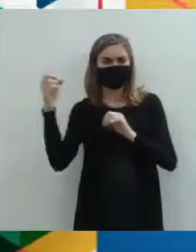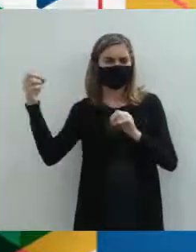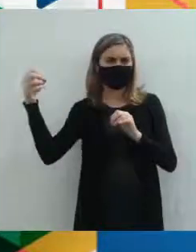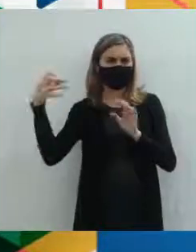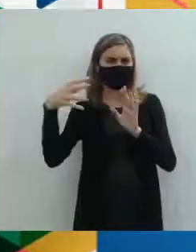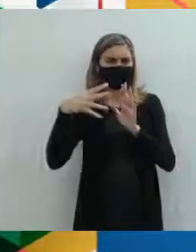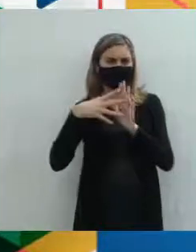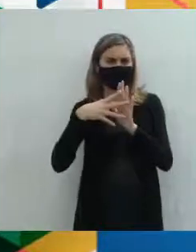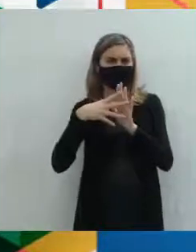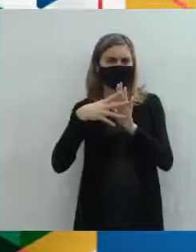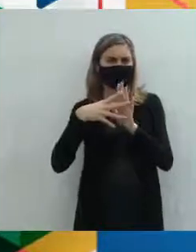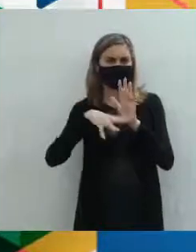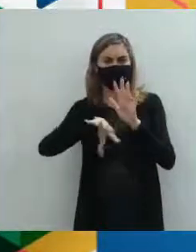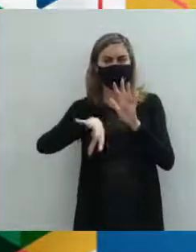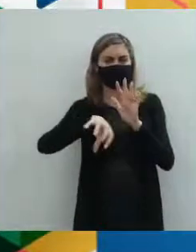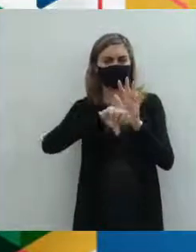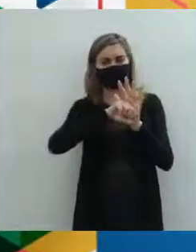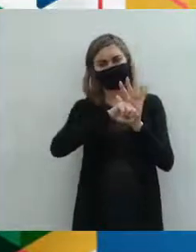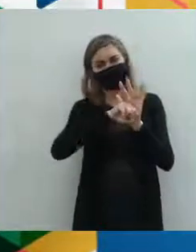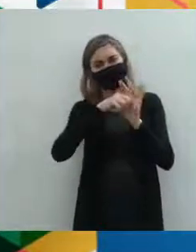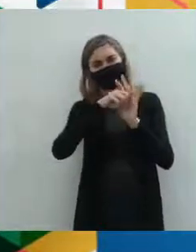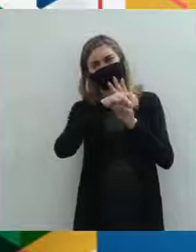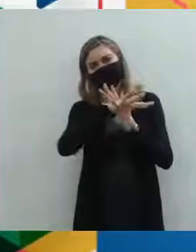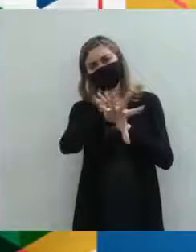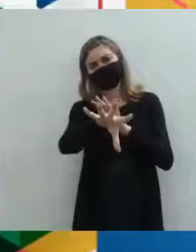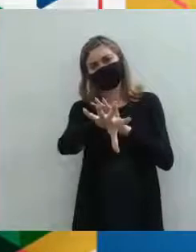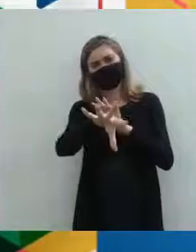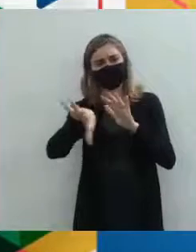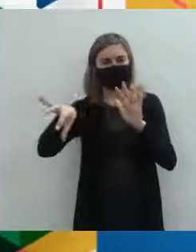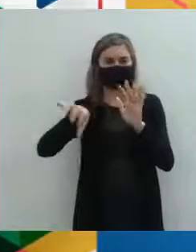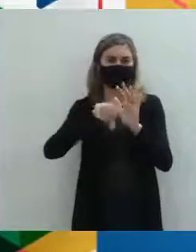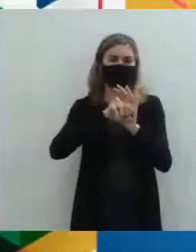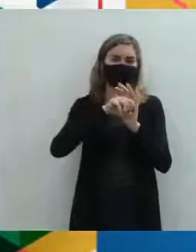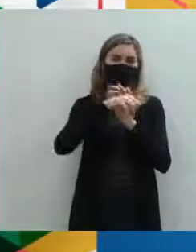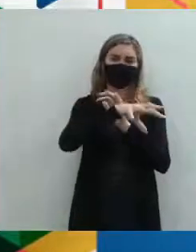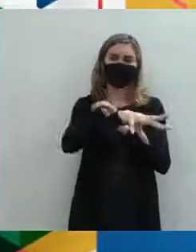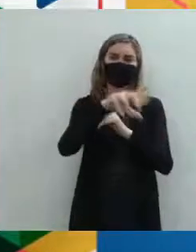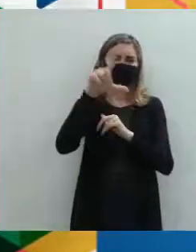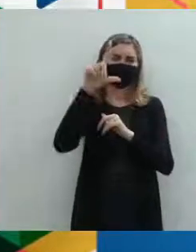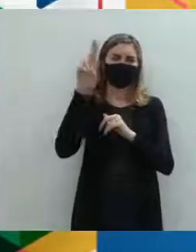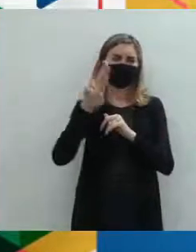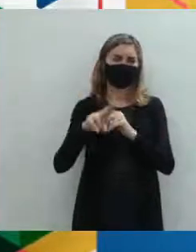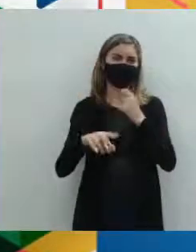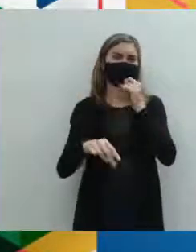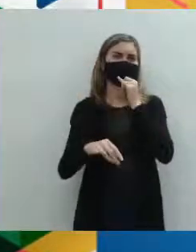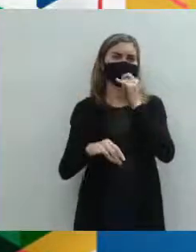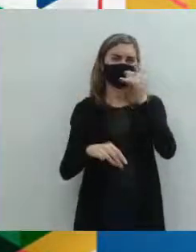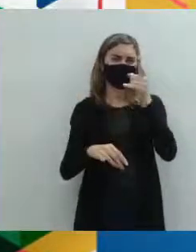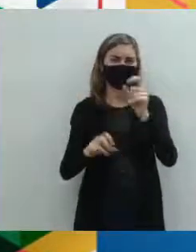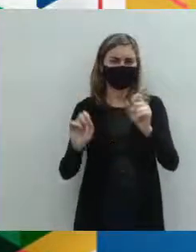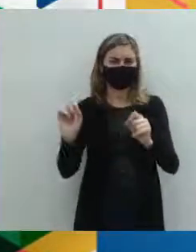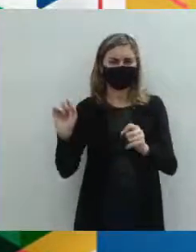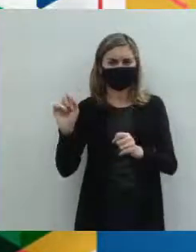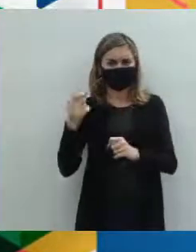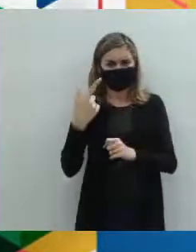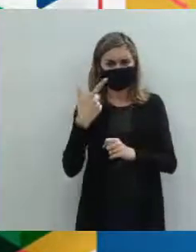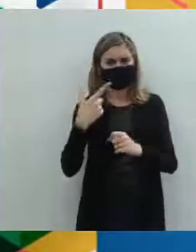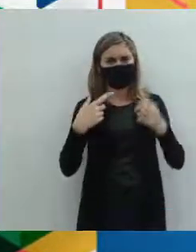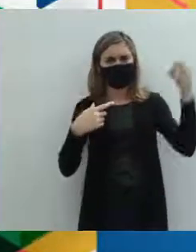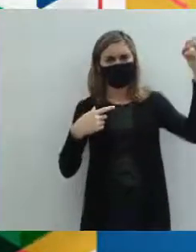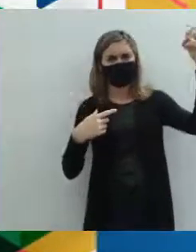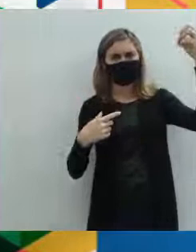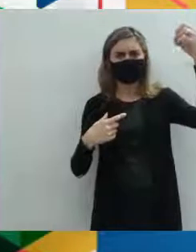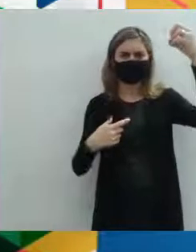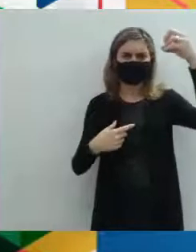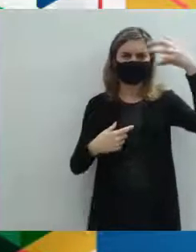é absorvida e a outra é refletida, né? Então, olha, por exemplo, o sol está